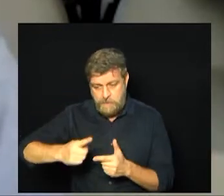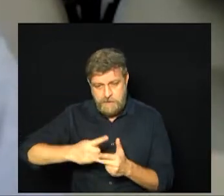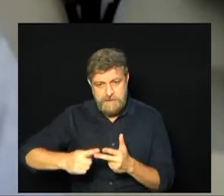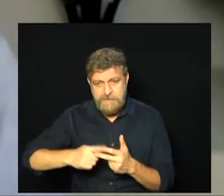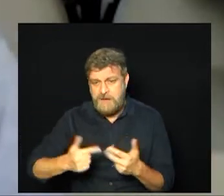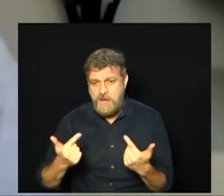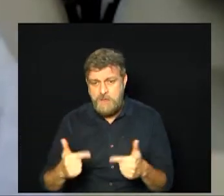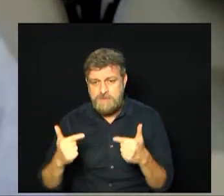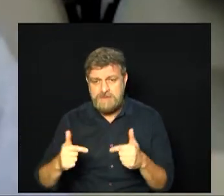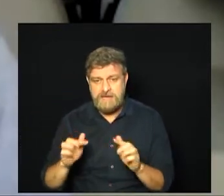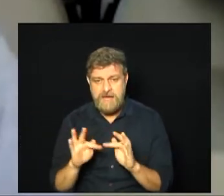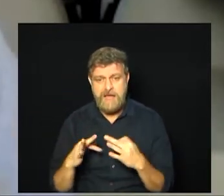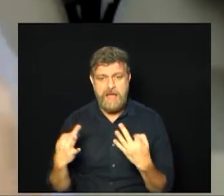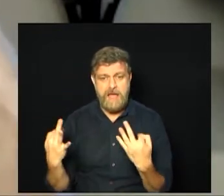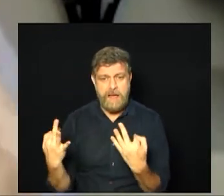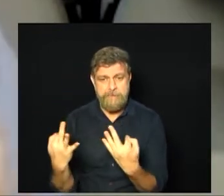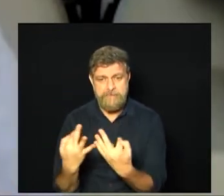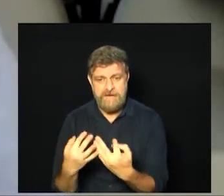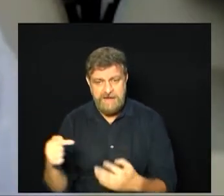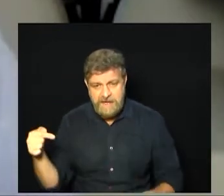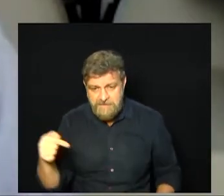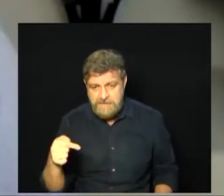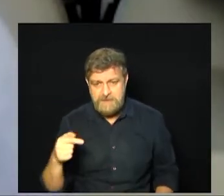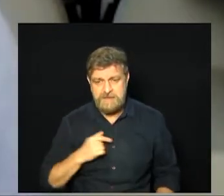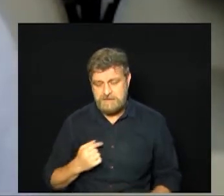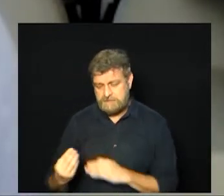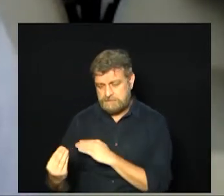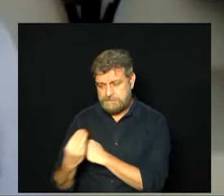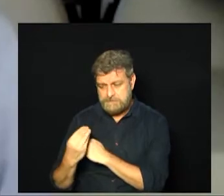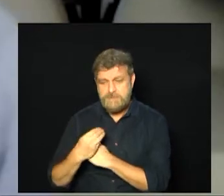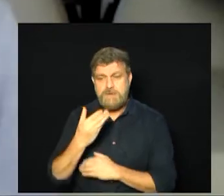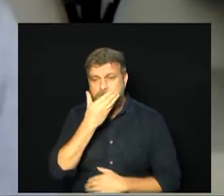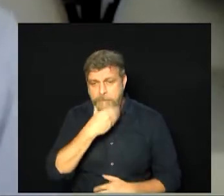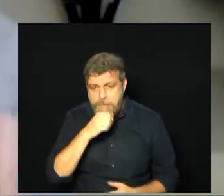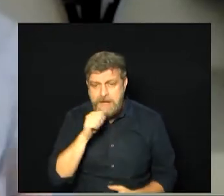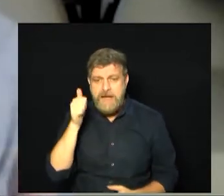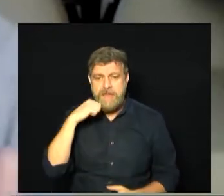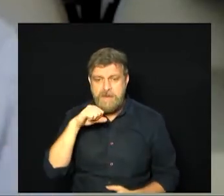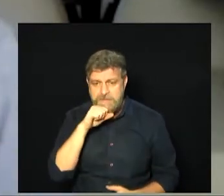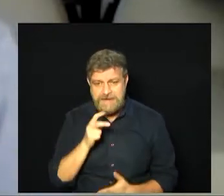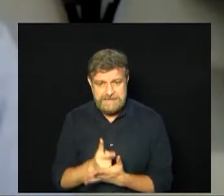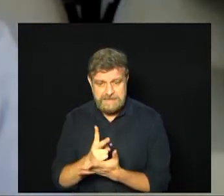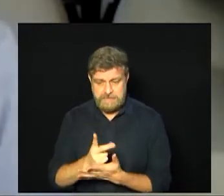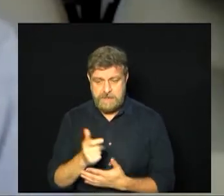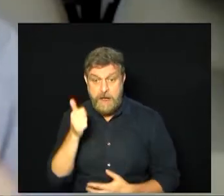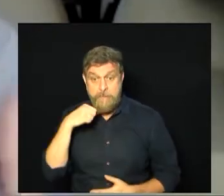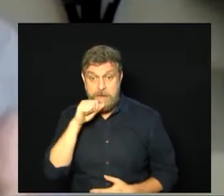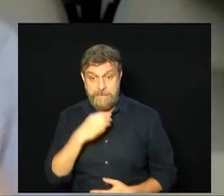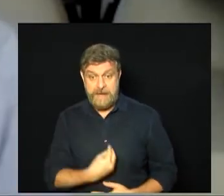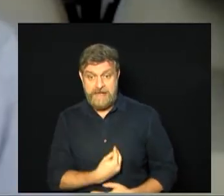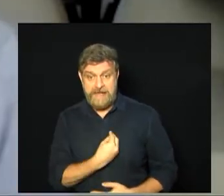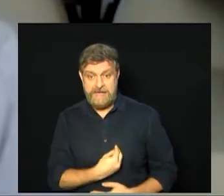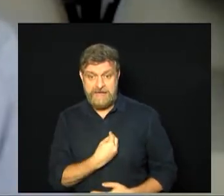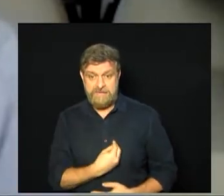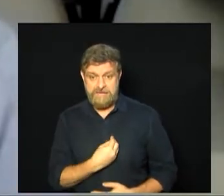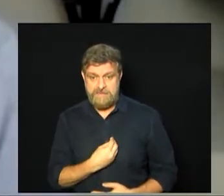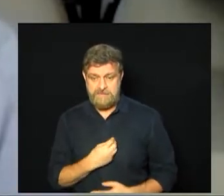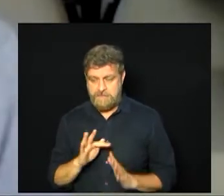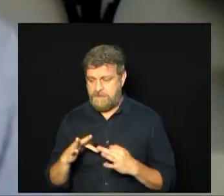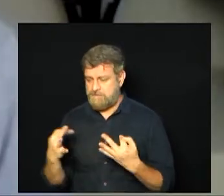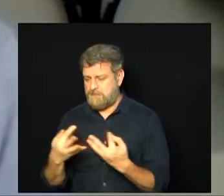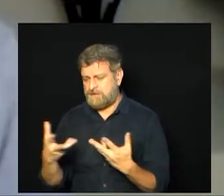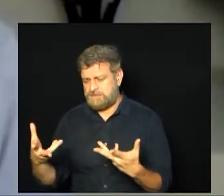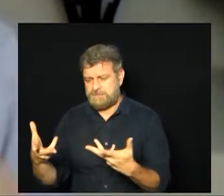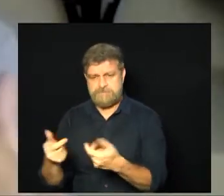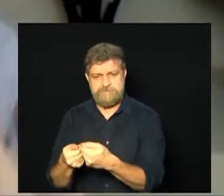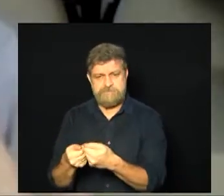de ter tido uma criação com pai e mãe. Minha mãe é viva ainda, sensacional. A gente se dá